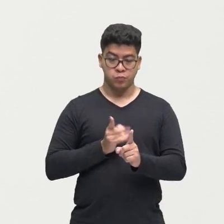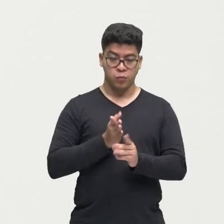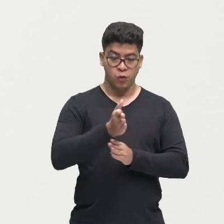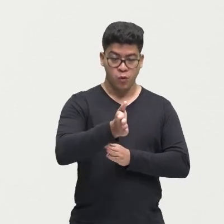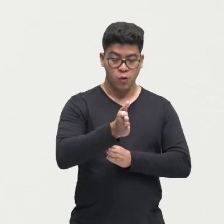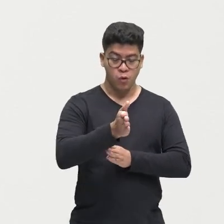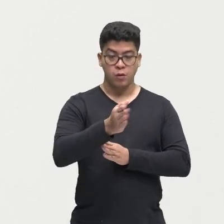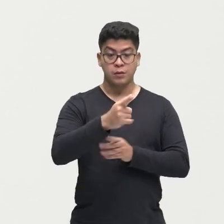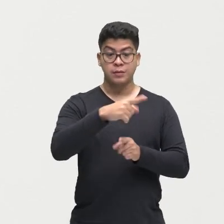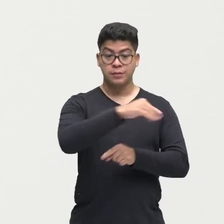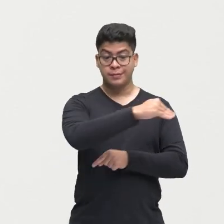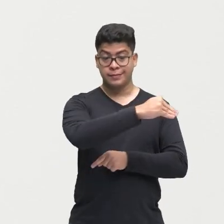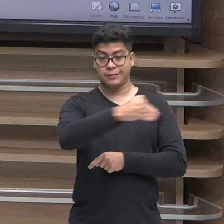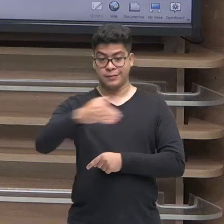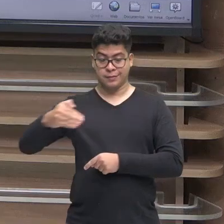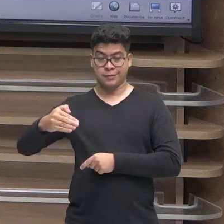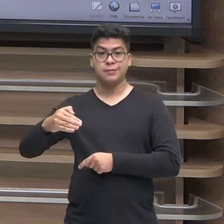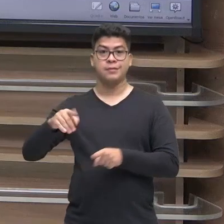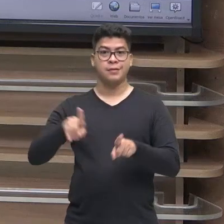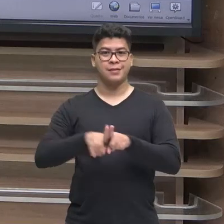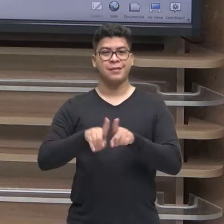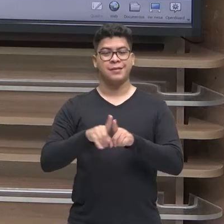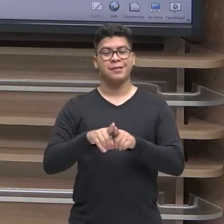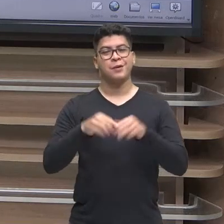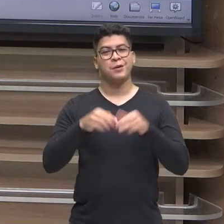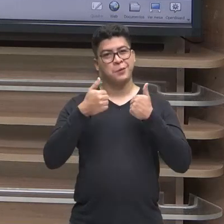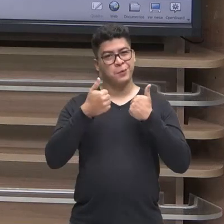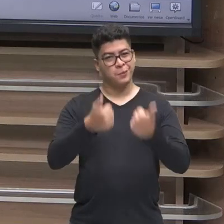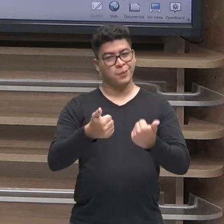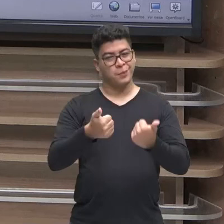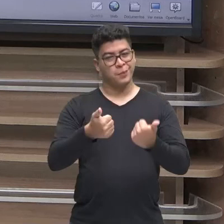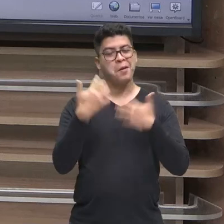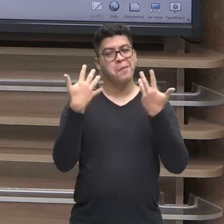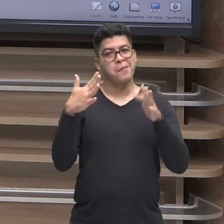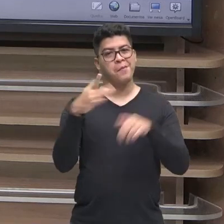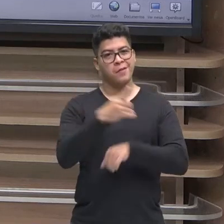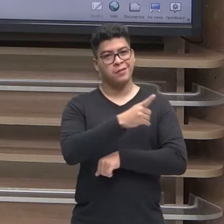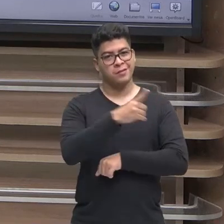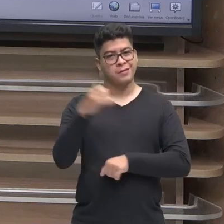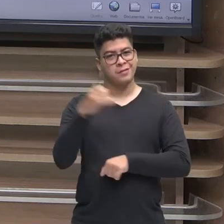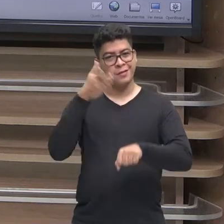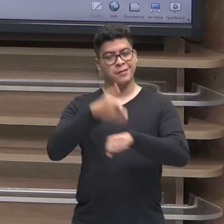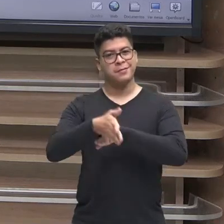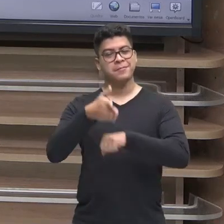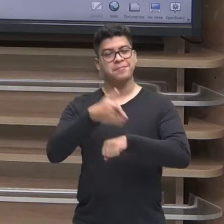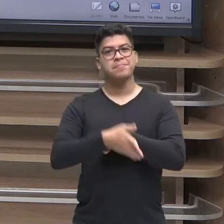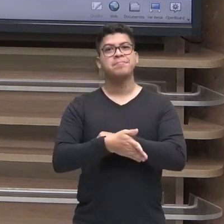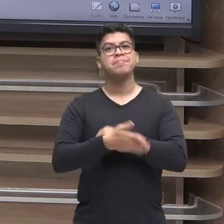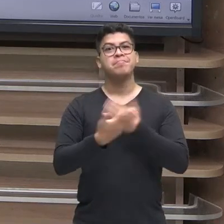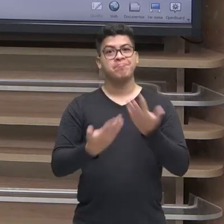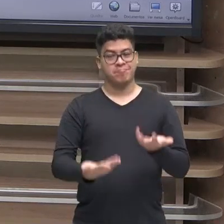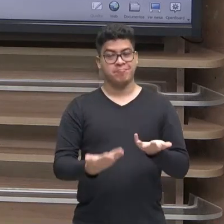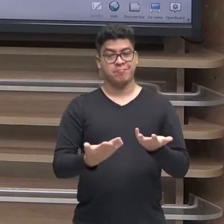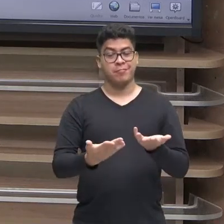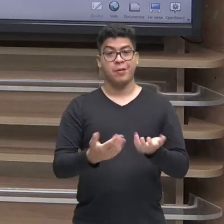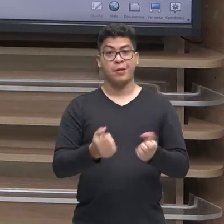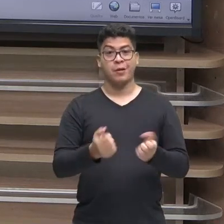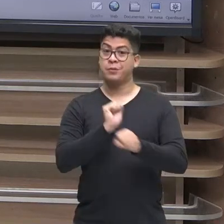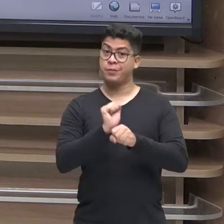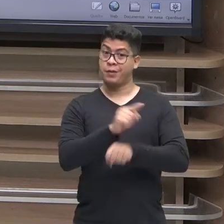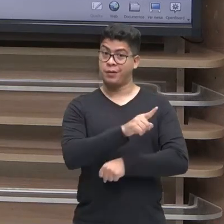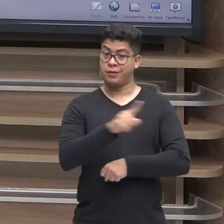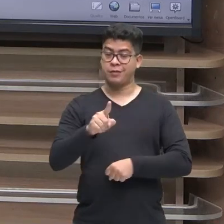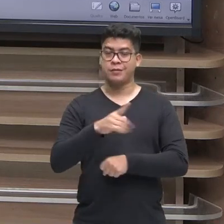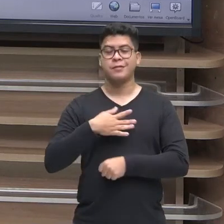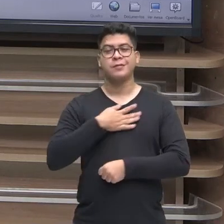filas e colunas muito bem gente Parabéns aí pela participação de vocês espero que realmente